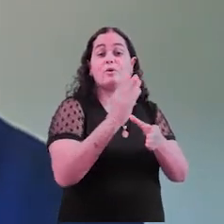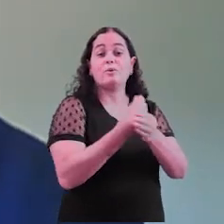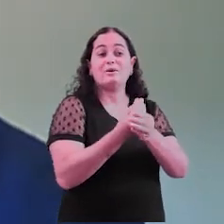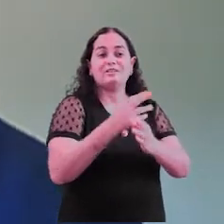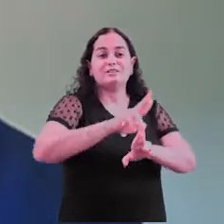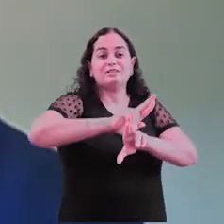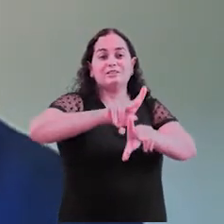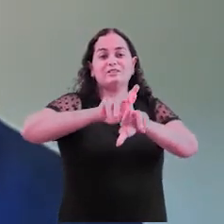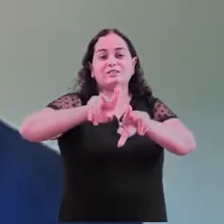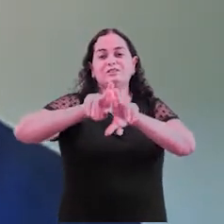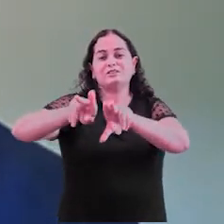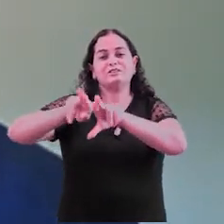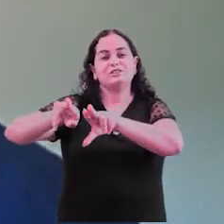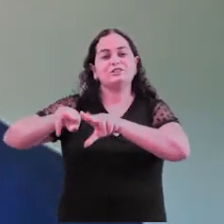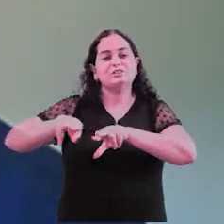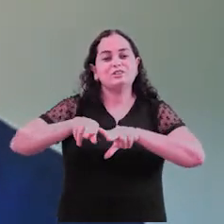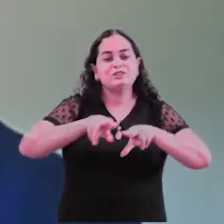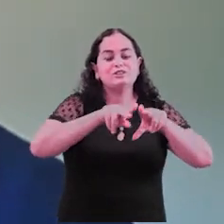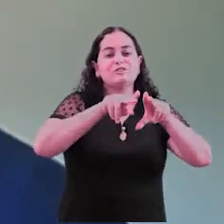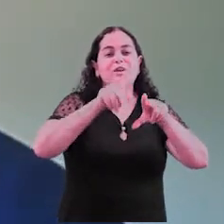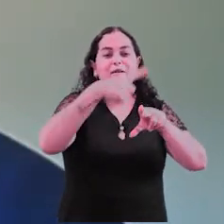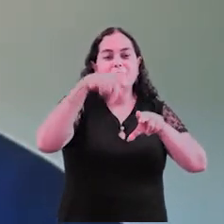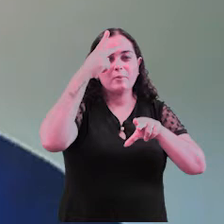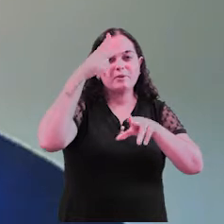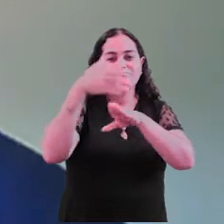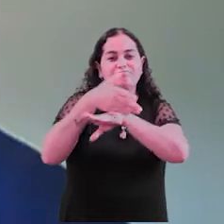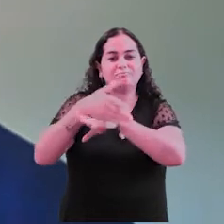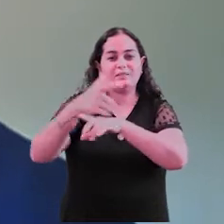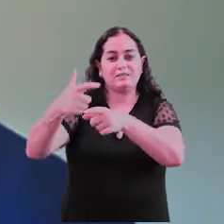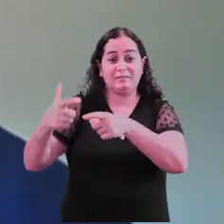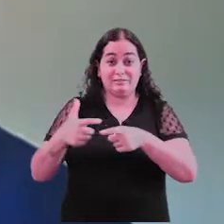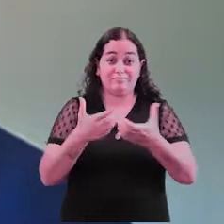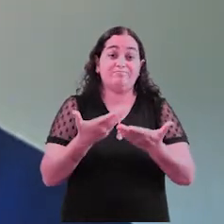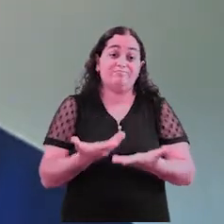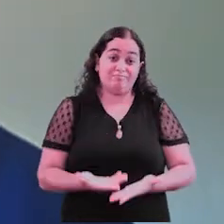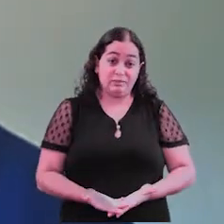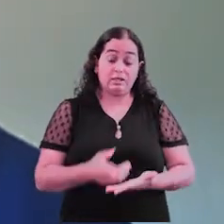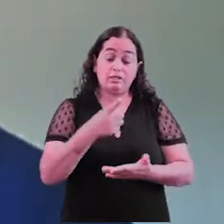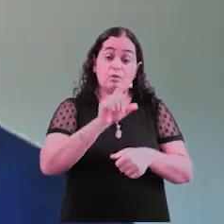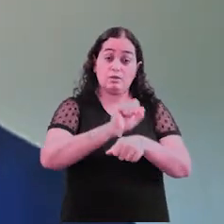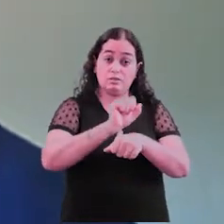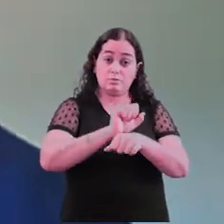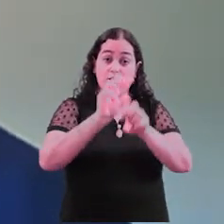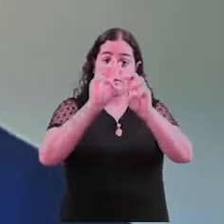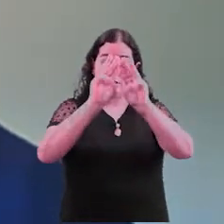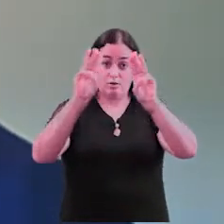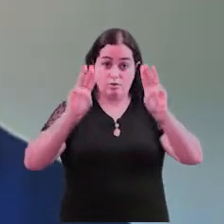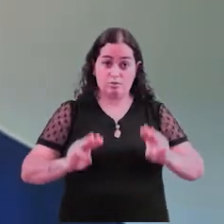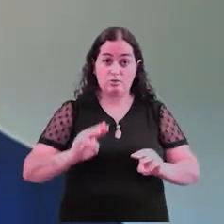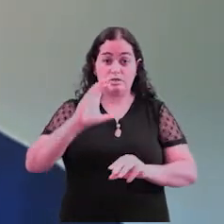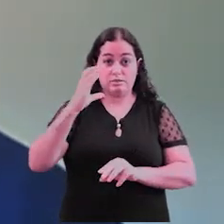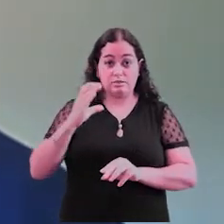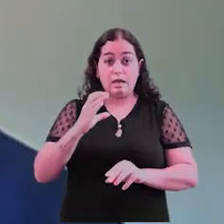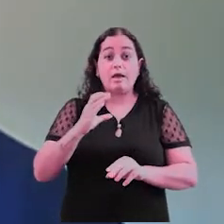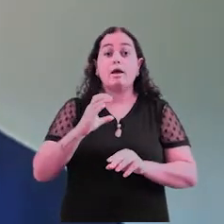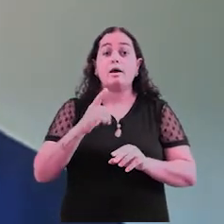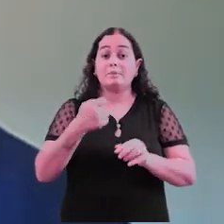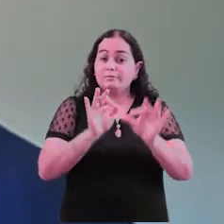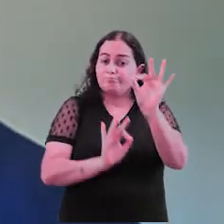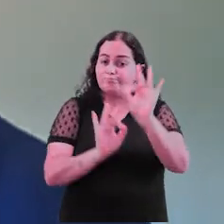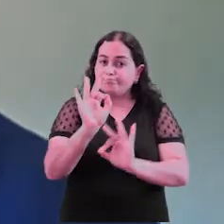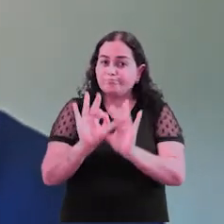inclusão de uma diversidade de públicos nesses espaços. Dessa forma, espera-se que os museus de ciências